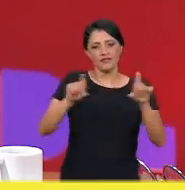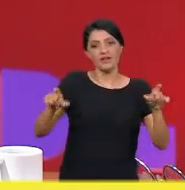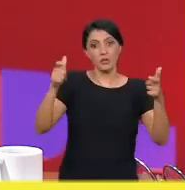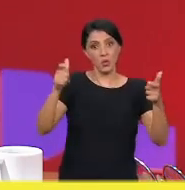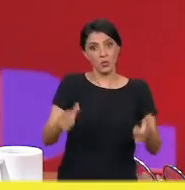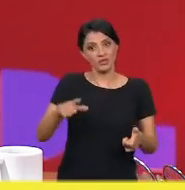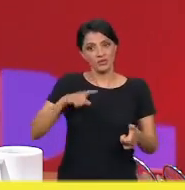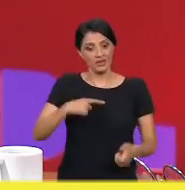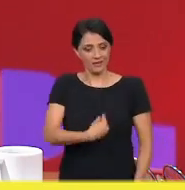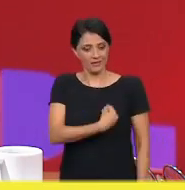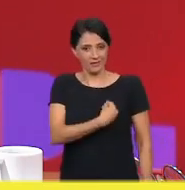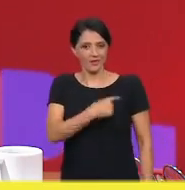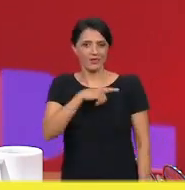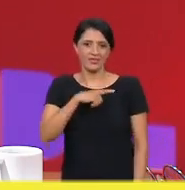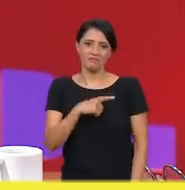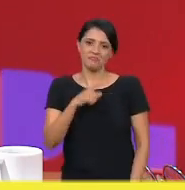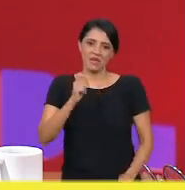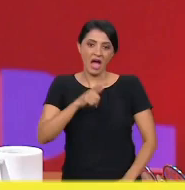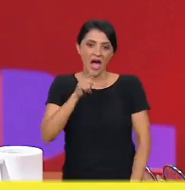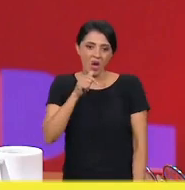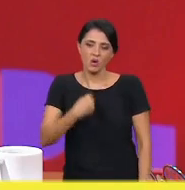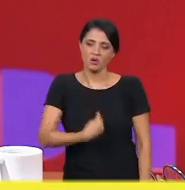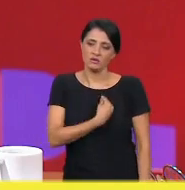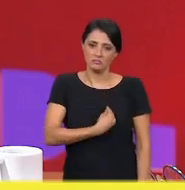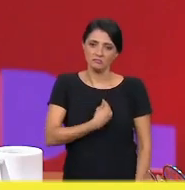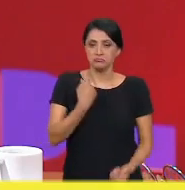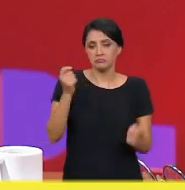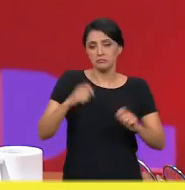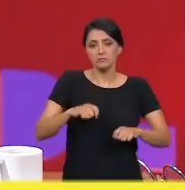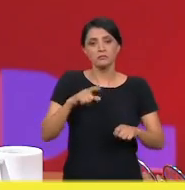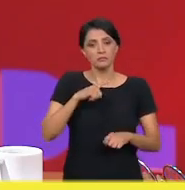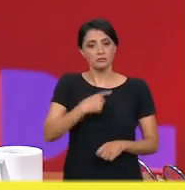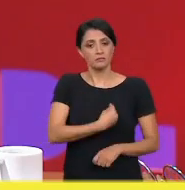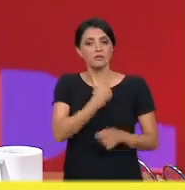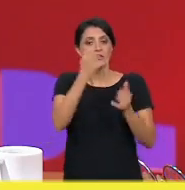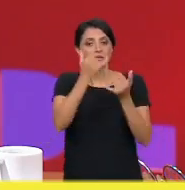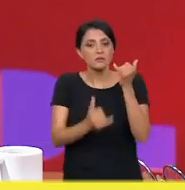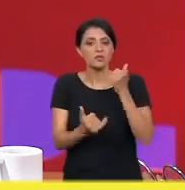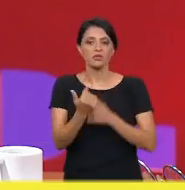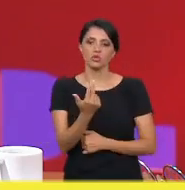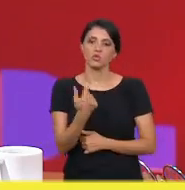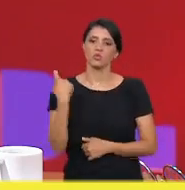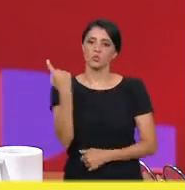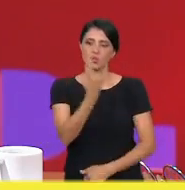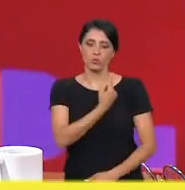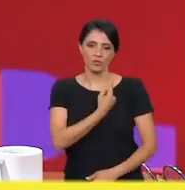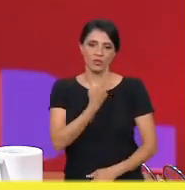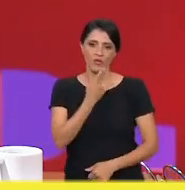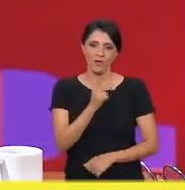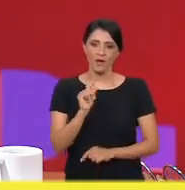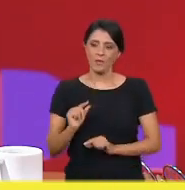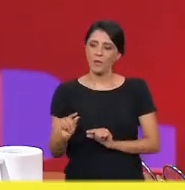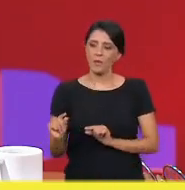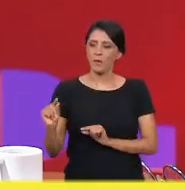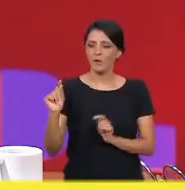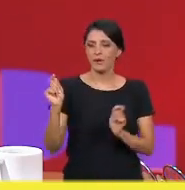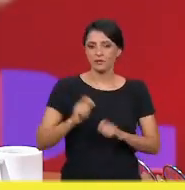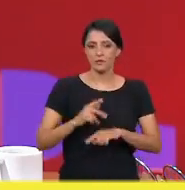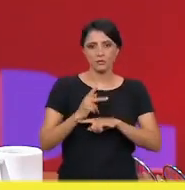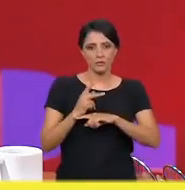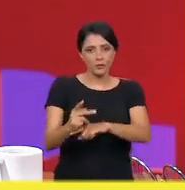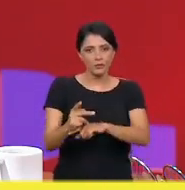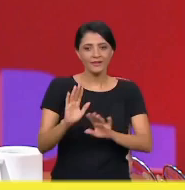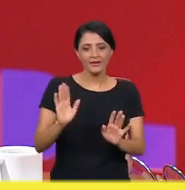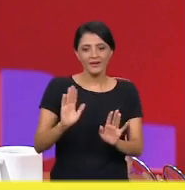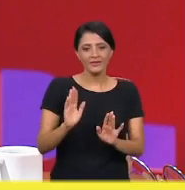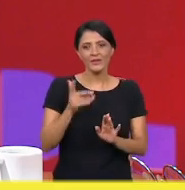água há vida. Então, pode ser que tenha vida parecida com a nossa. No caso, quando eu falo micro-organismos, né? Sim. Que nós estamos procurando, não?